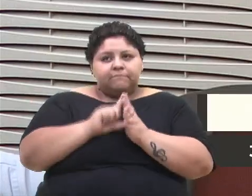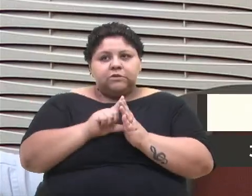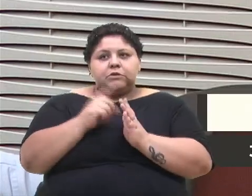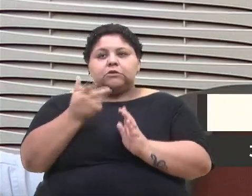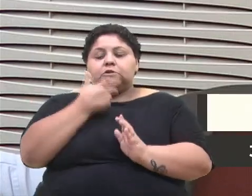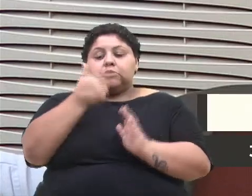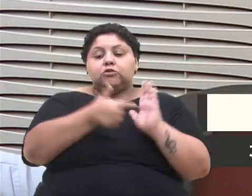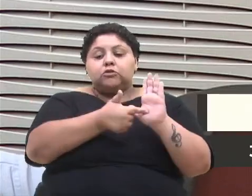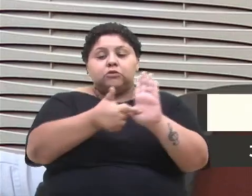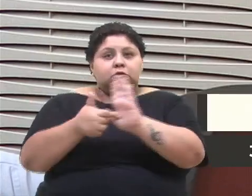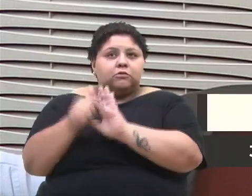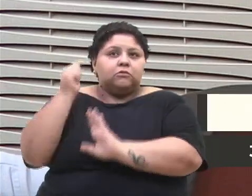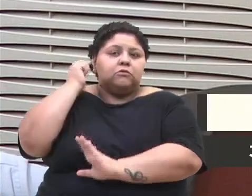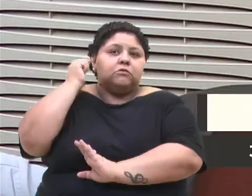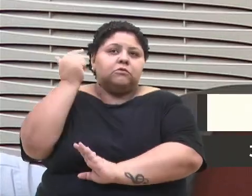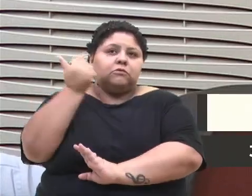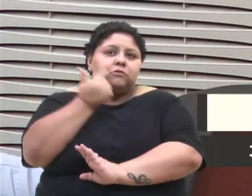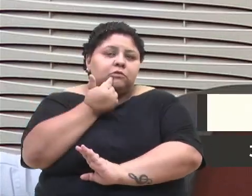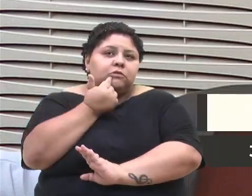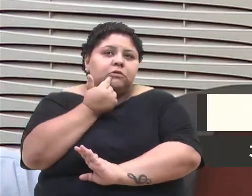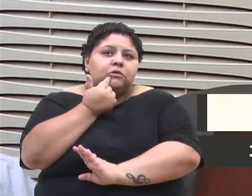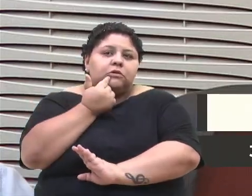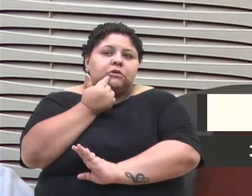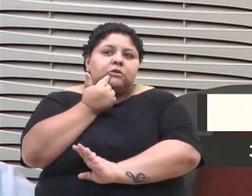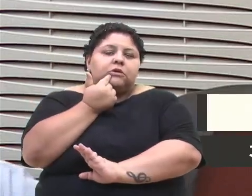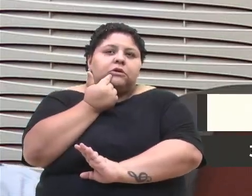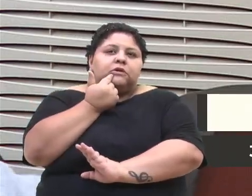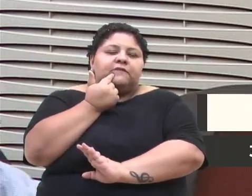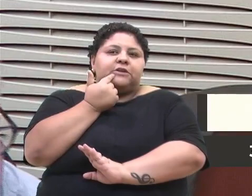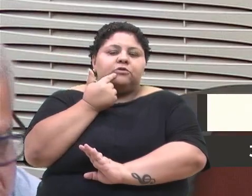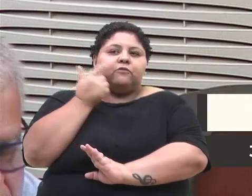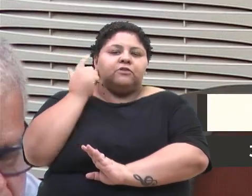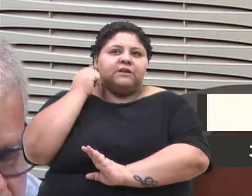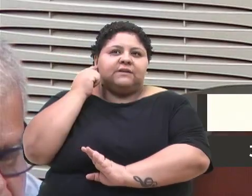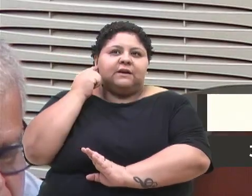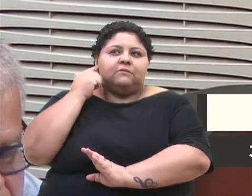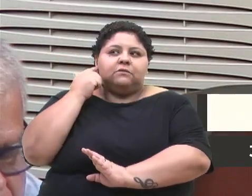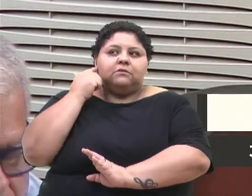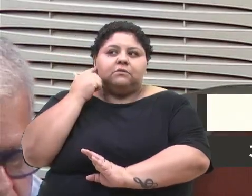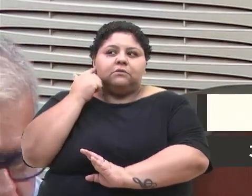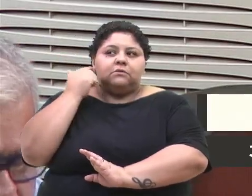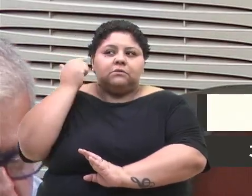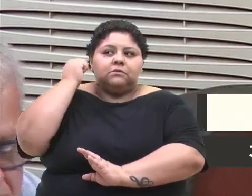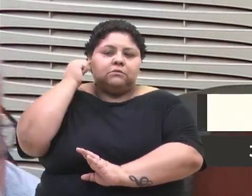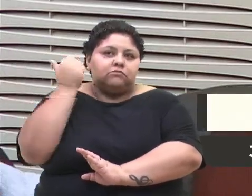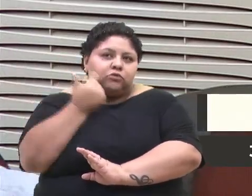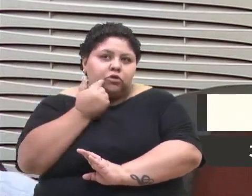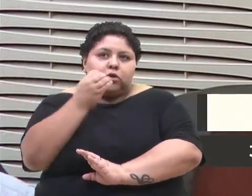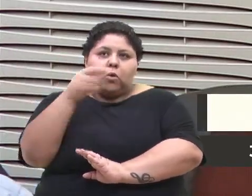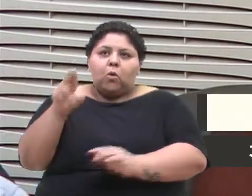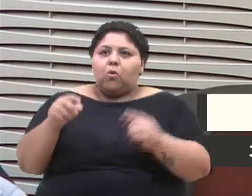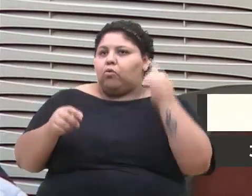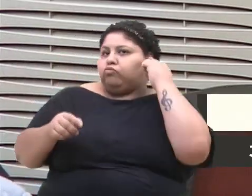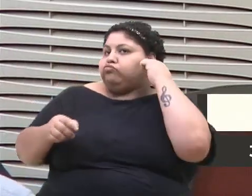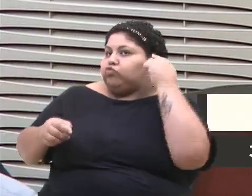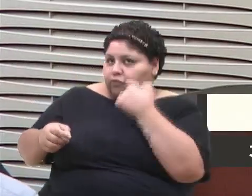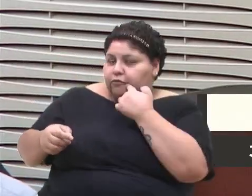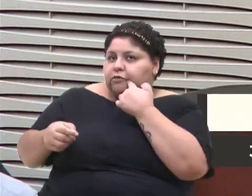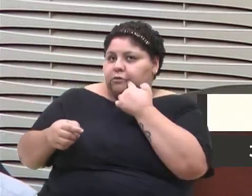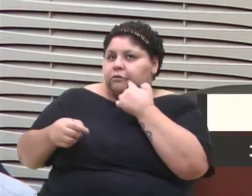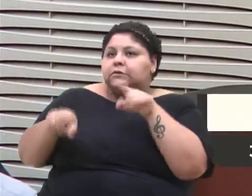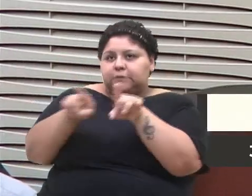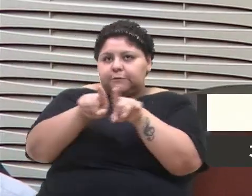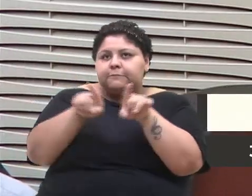a surdez unilateral, assim como a bilateral, traz muitas limitações. Limitações esta